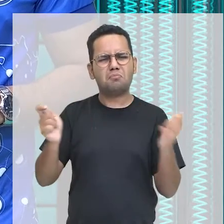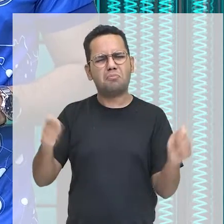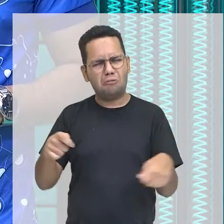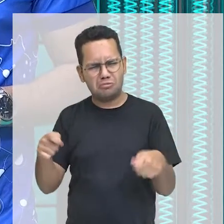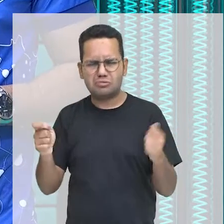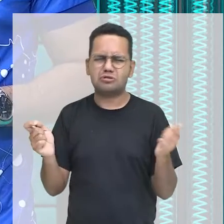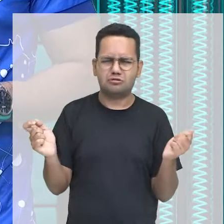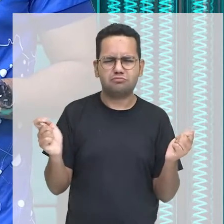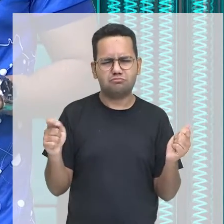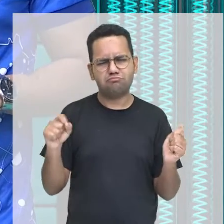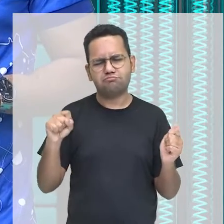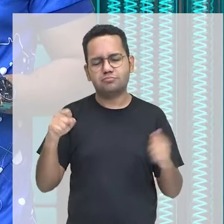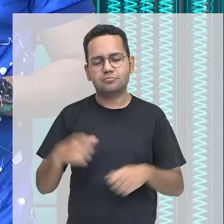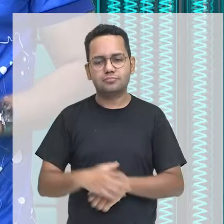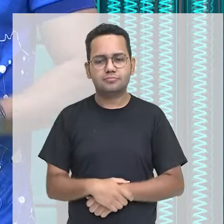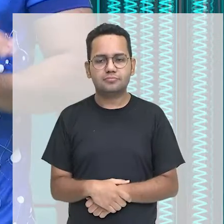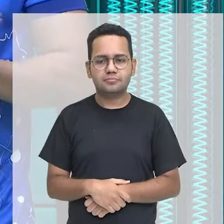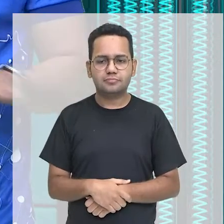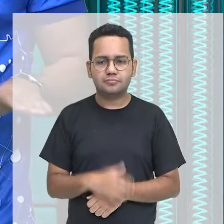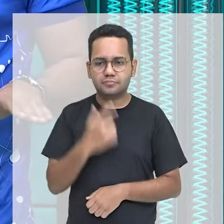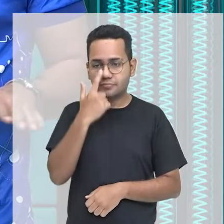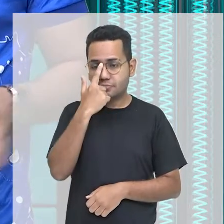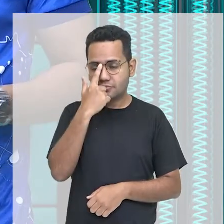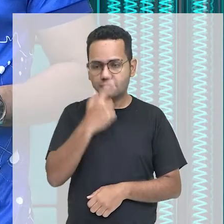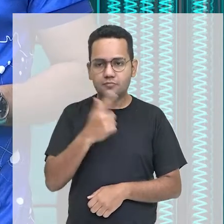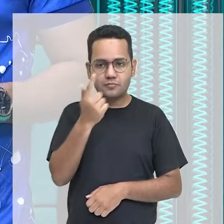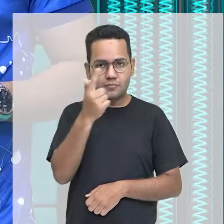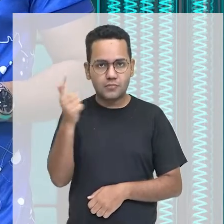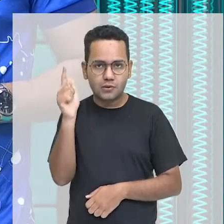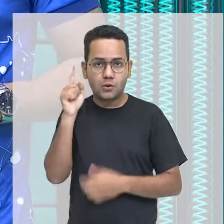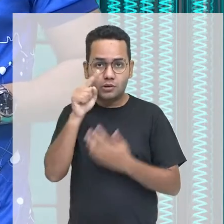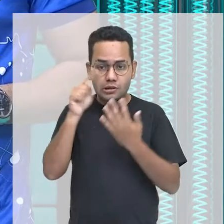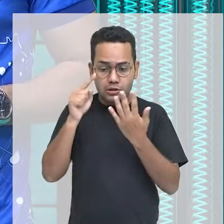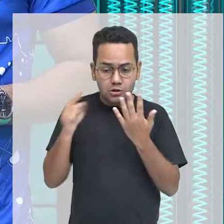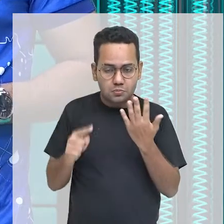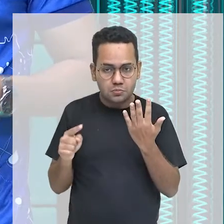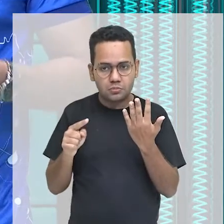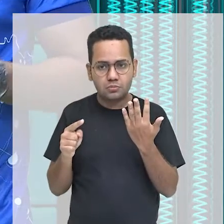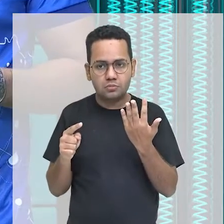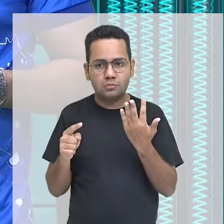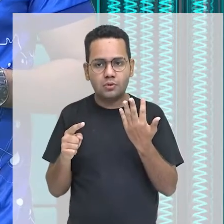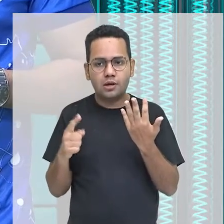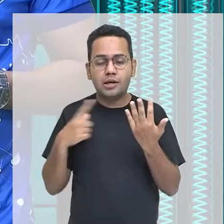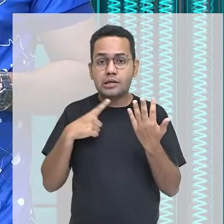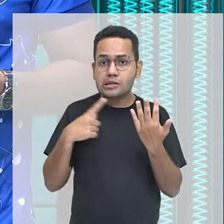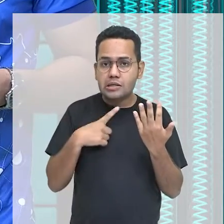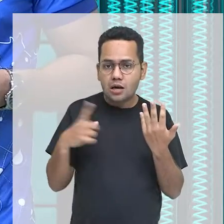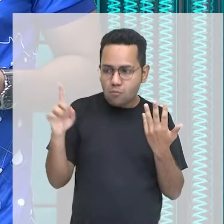períodos onde eu tenho um verbo modal. Todas as outras situações em que há a